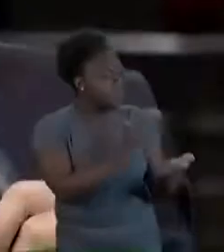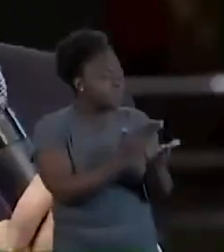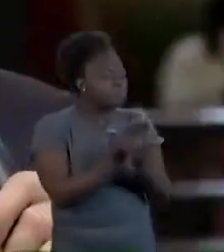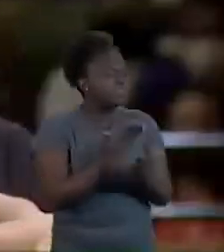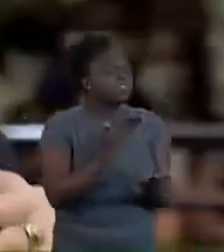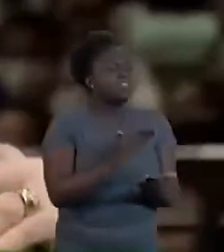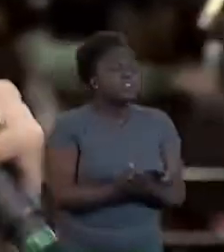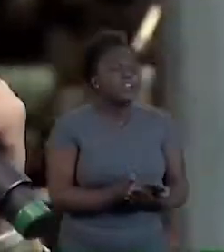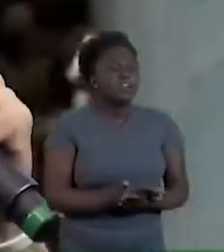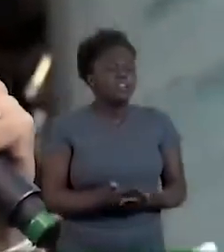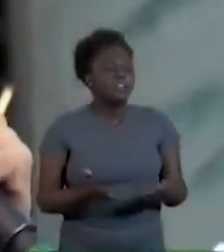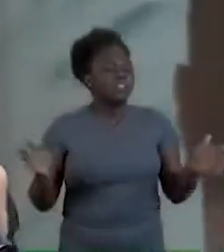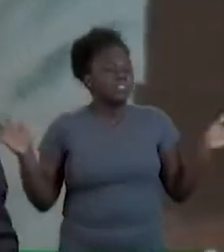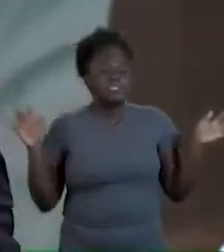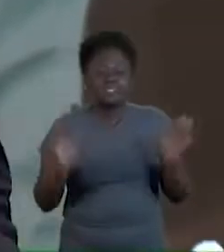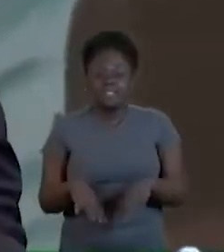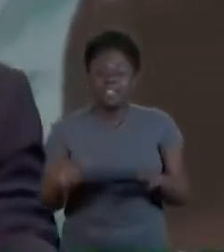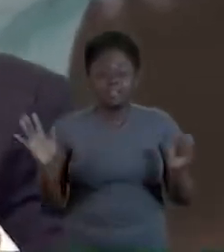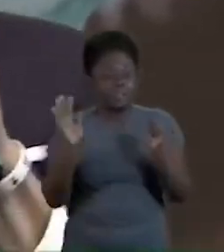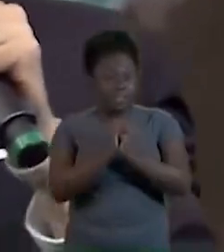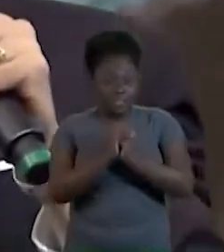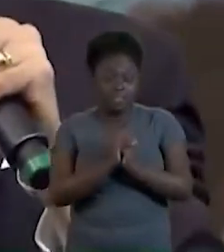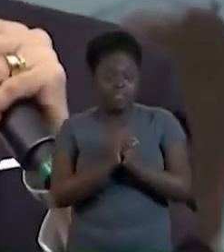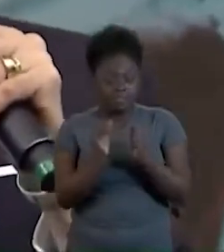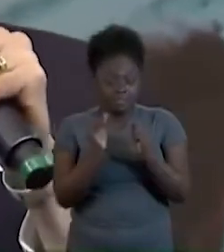estudando. Amém.